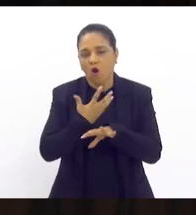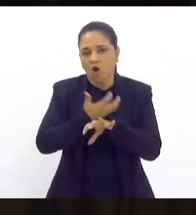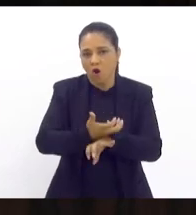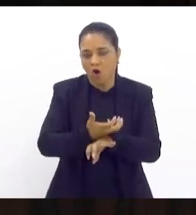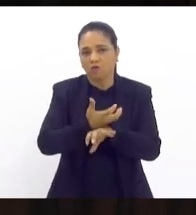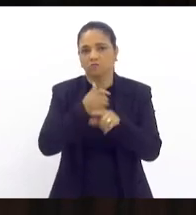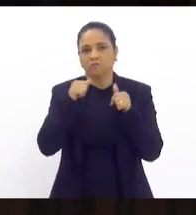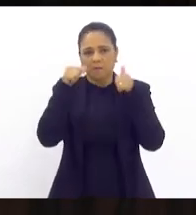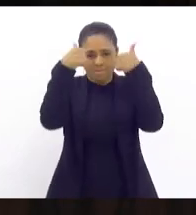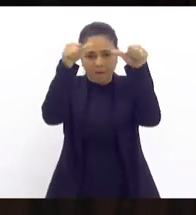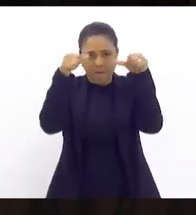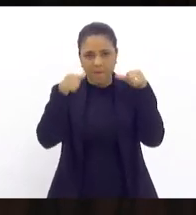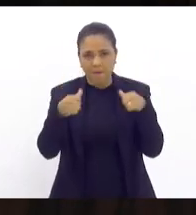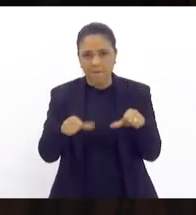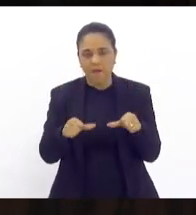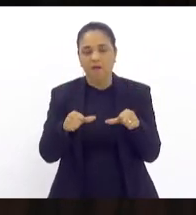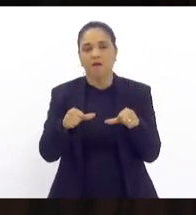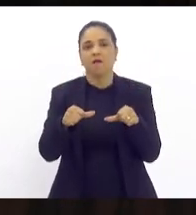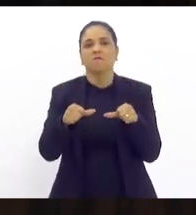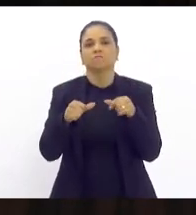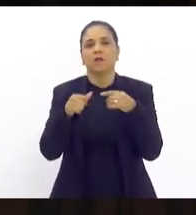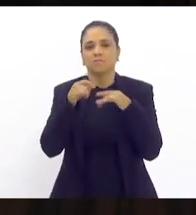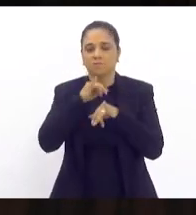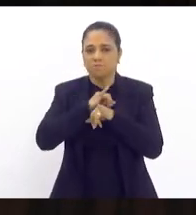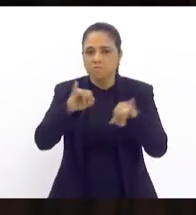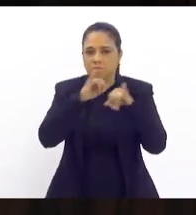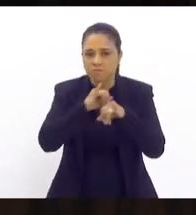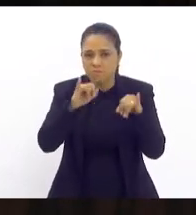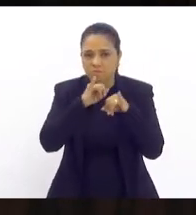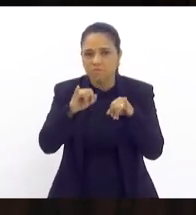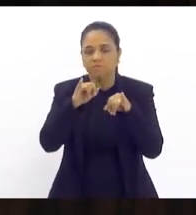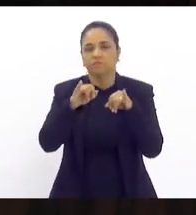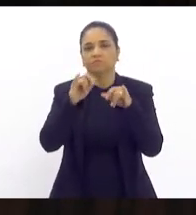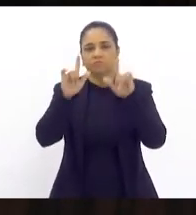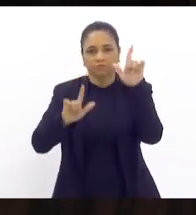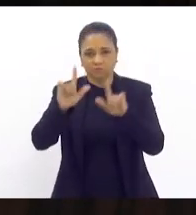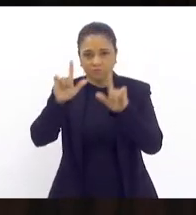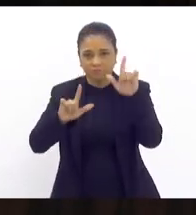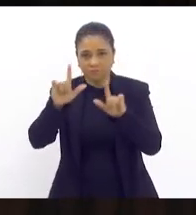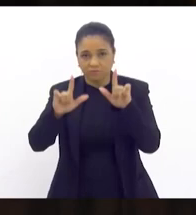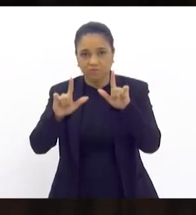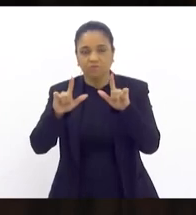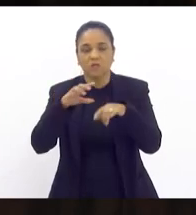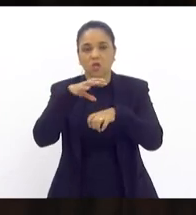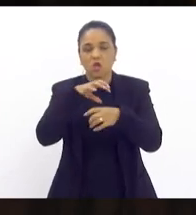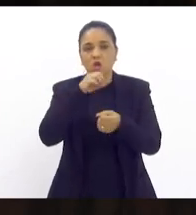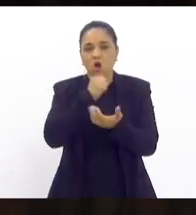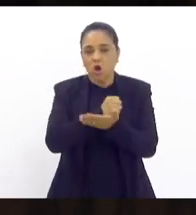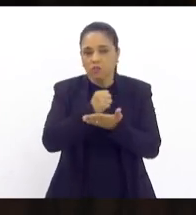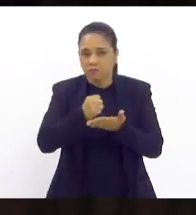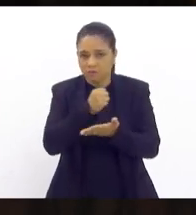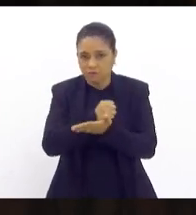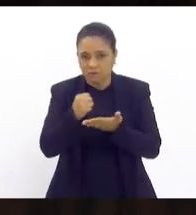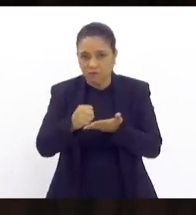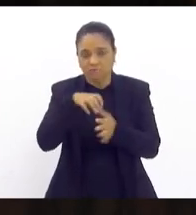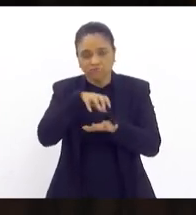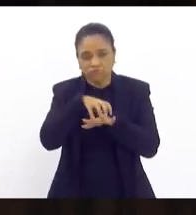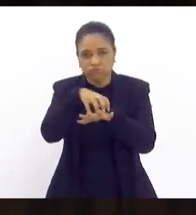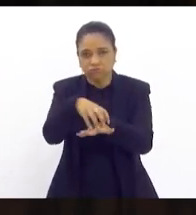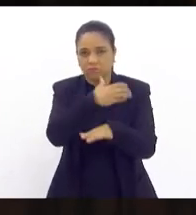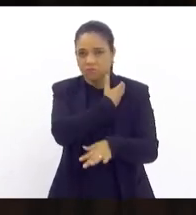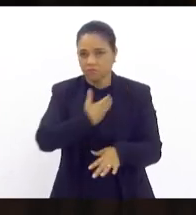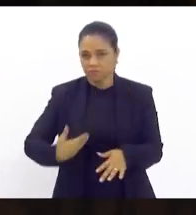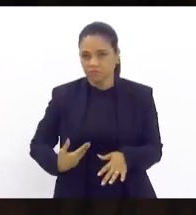cartazes ou mídia eletrônica quando houverem todas as empresas concessionárias de transporte público concedido